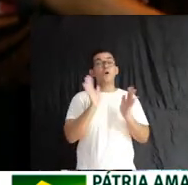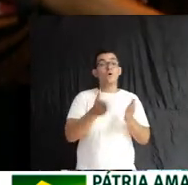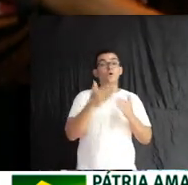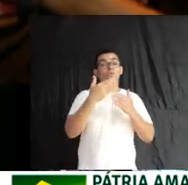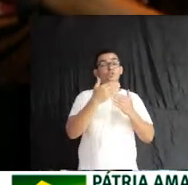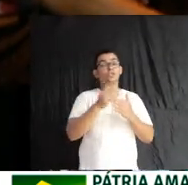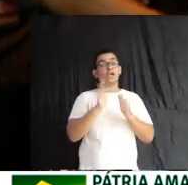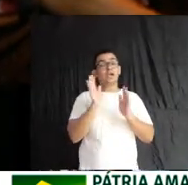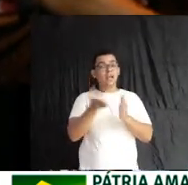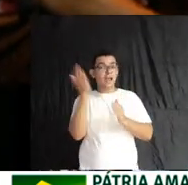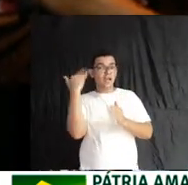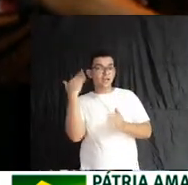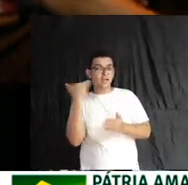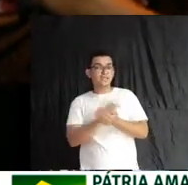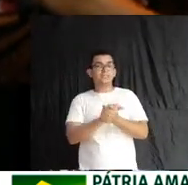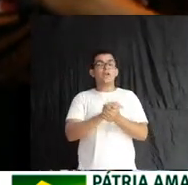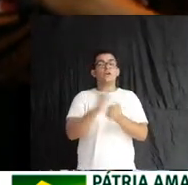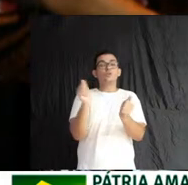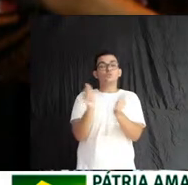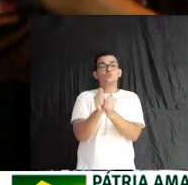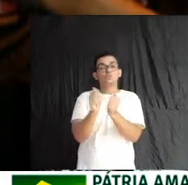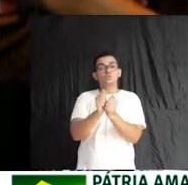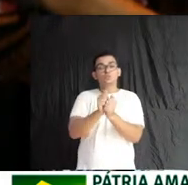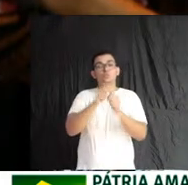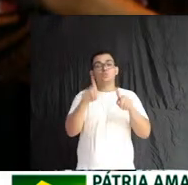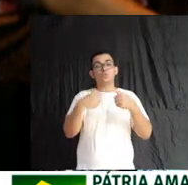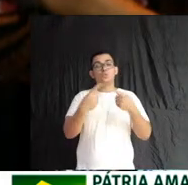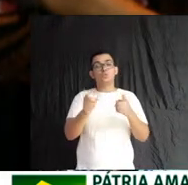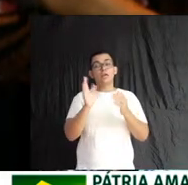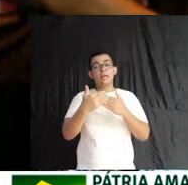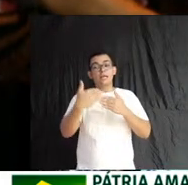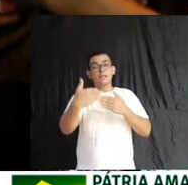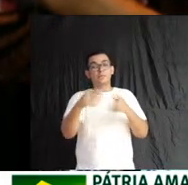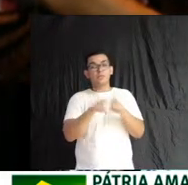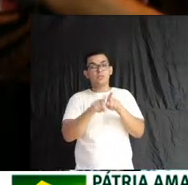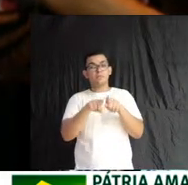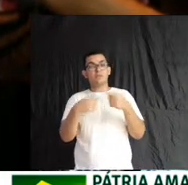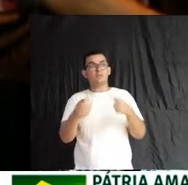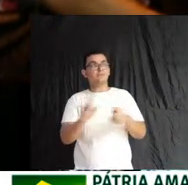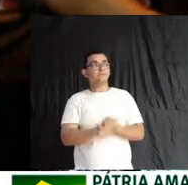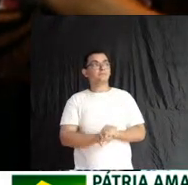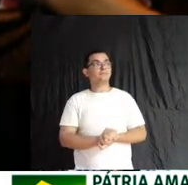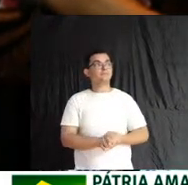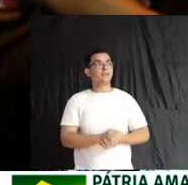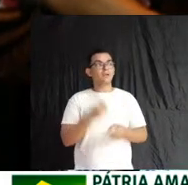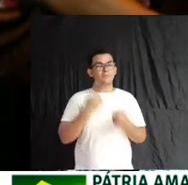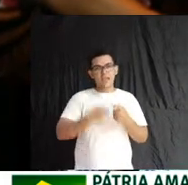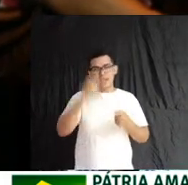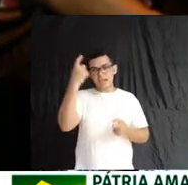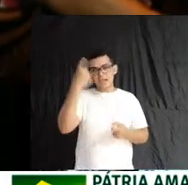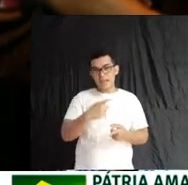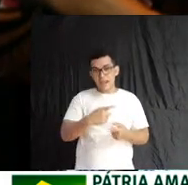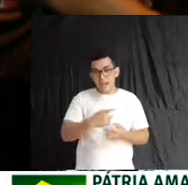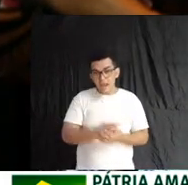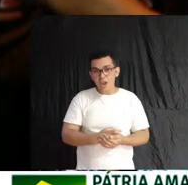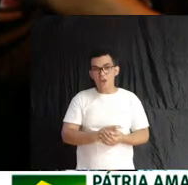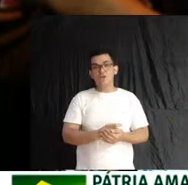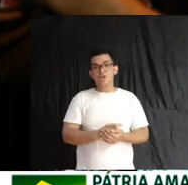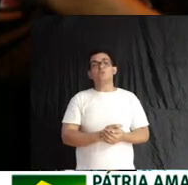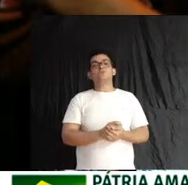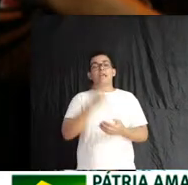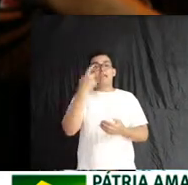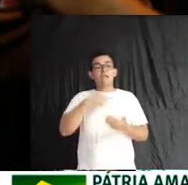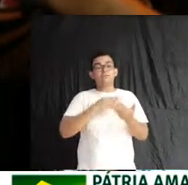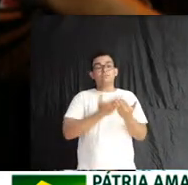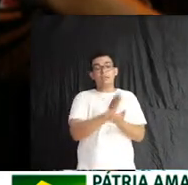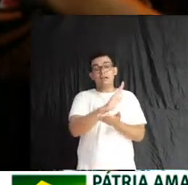com músicos realmente de muita capacidade. Eu sou enjoada, velho. Eu sou enjoada. Porque de mais ou